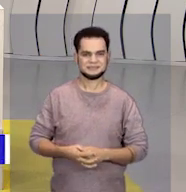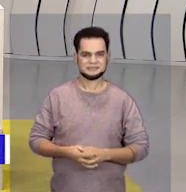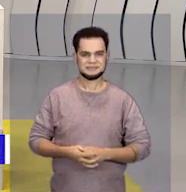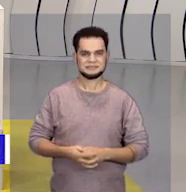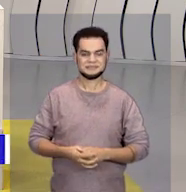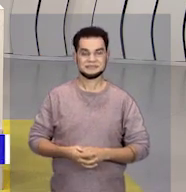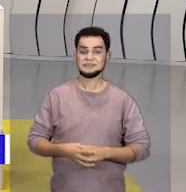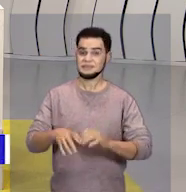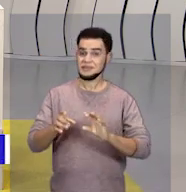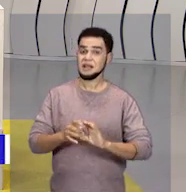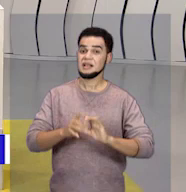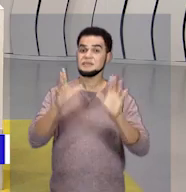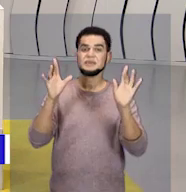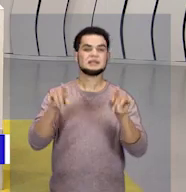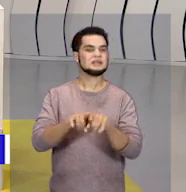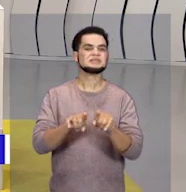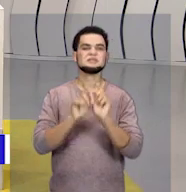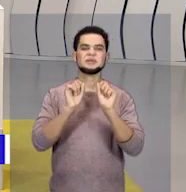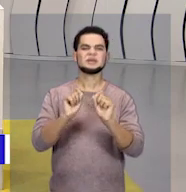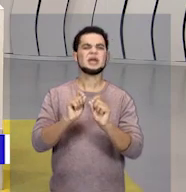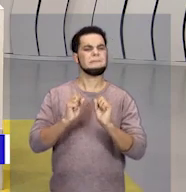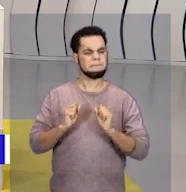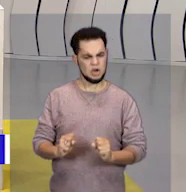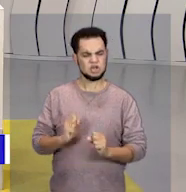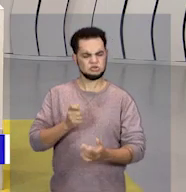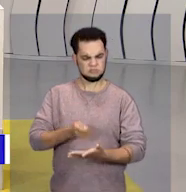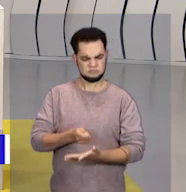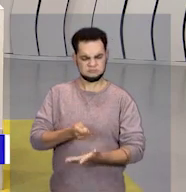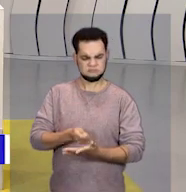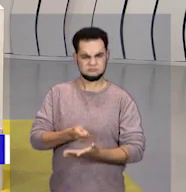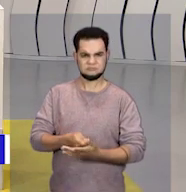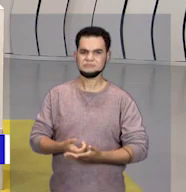E a liberdade também de poder cobrar.